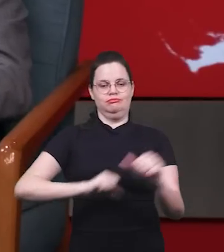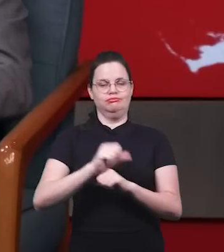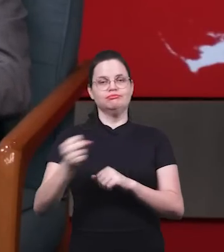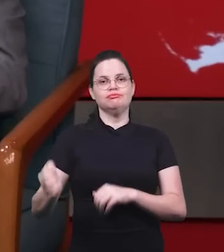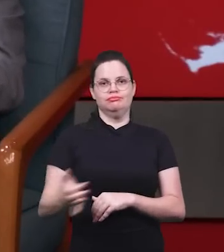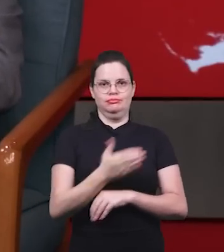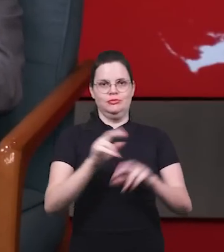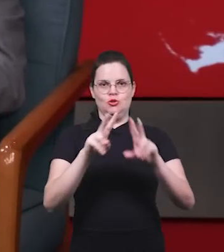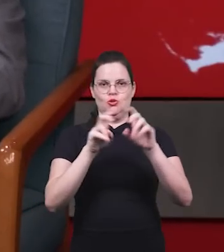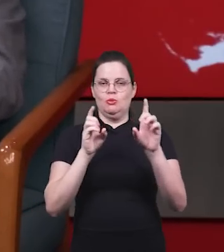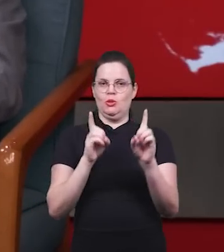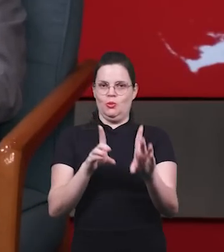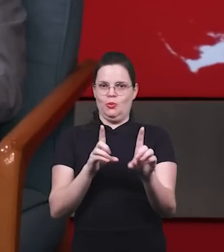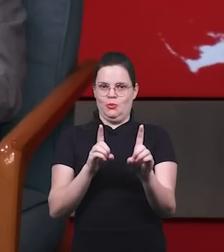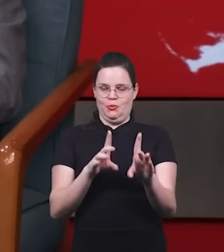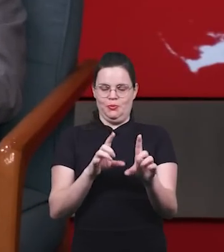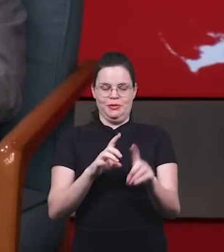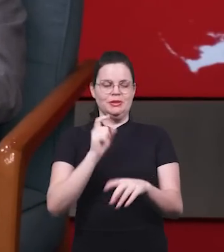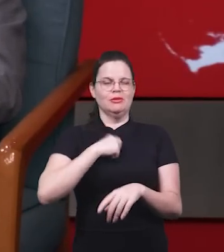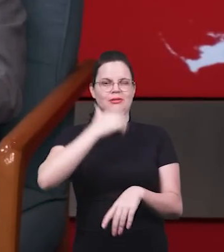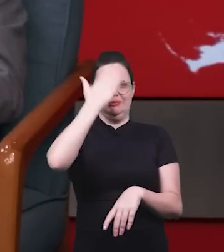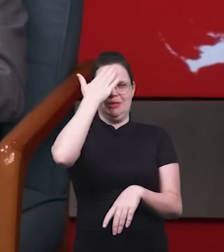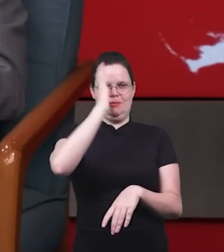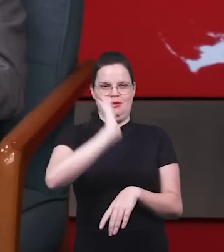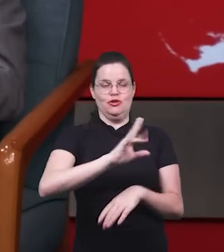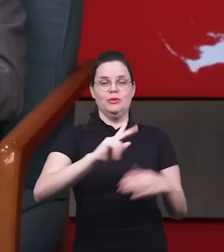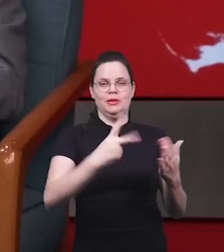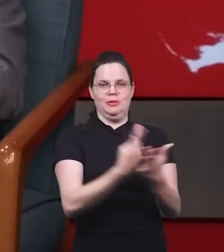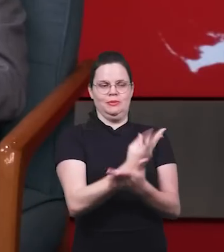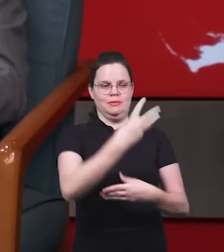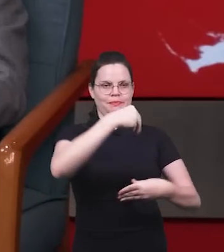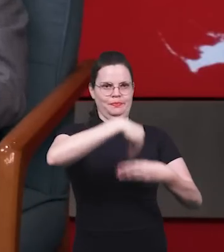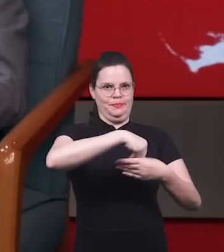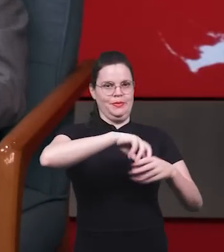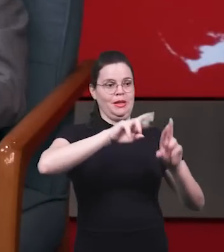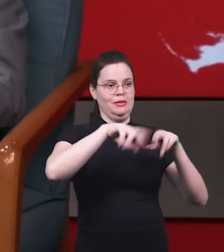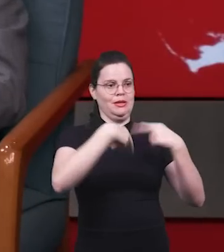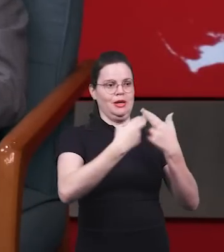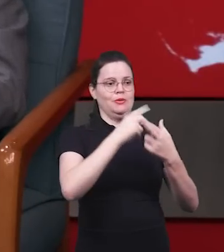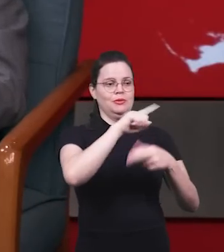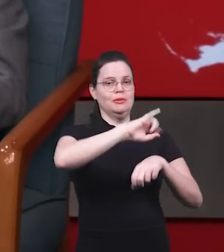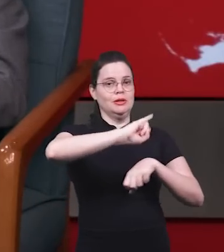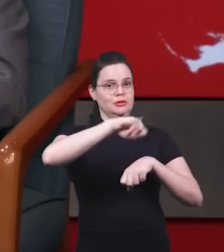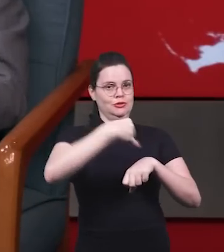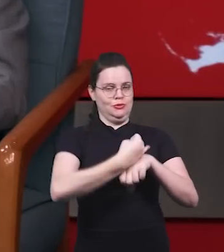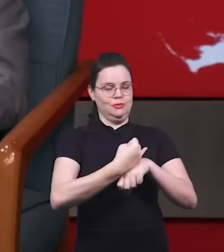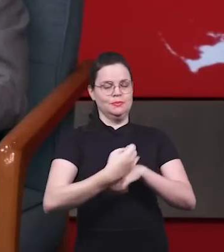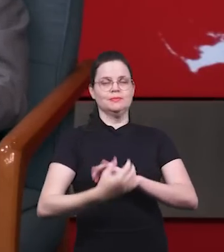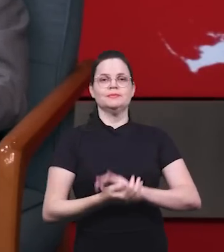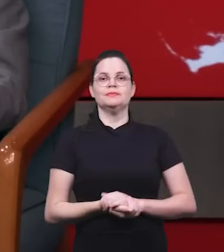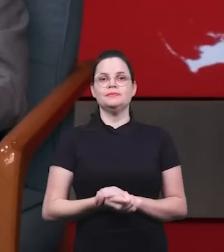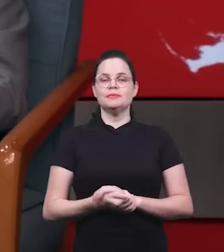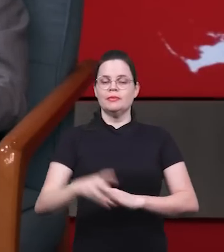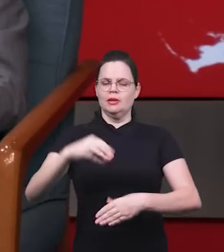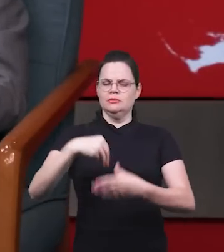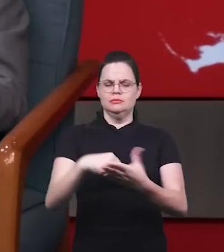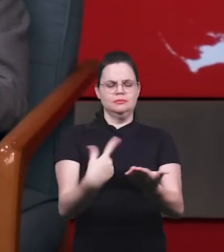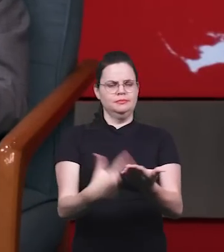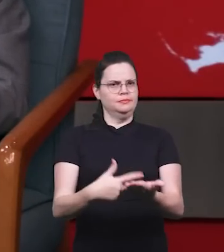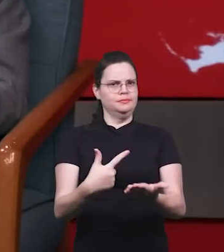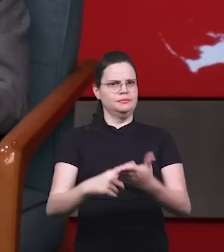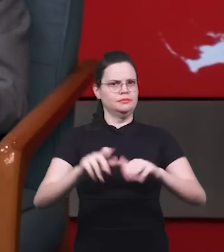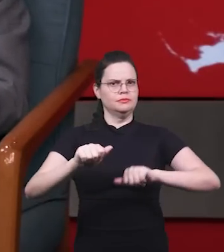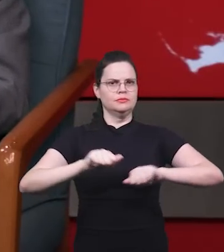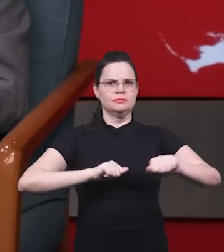O livro de Atos traz uma doutrina evidente e que nós temos